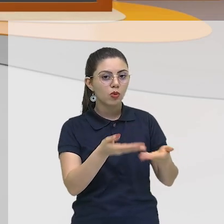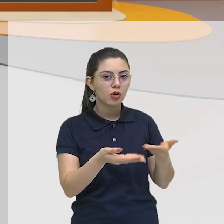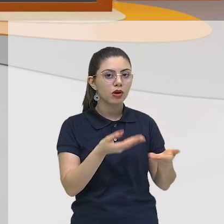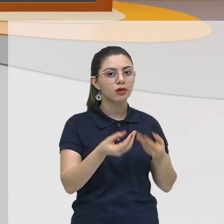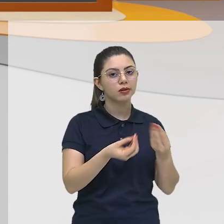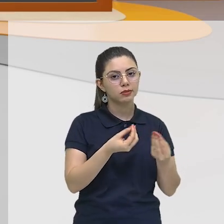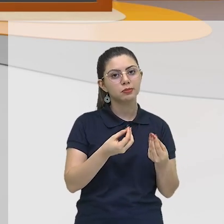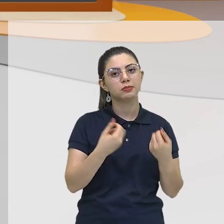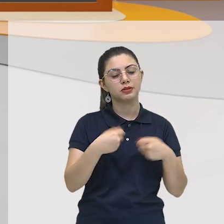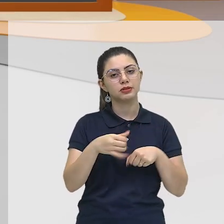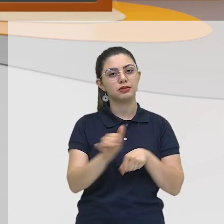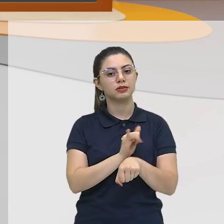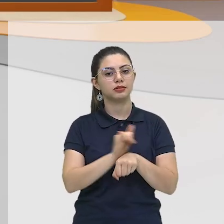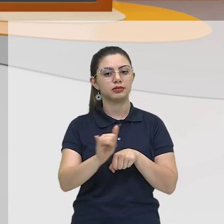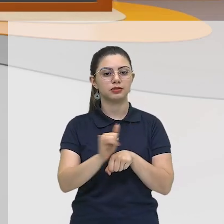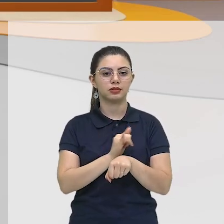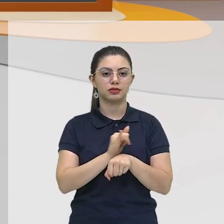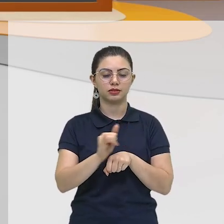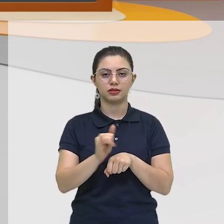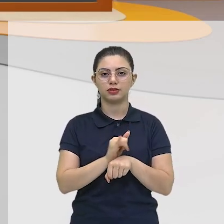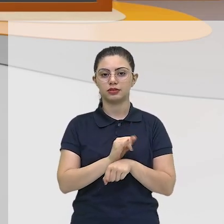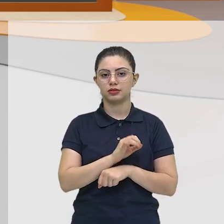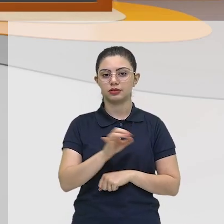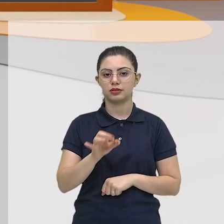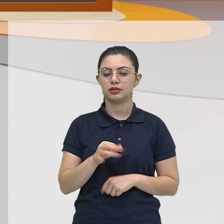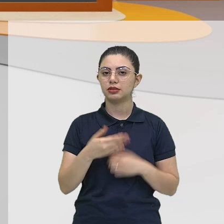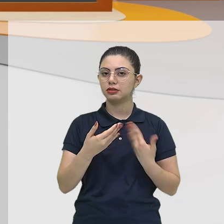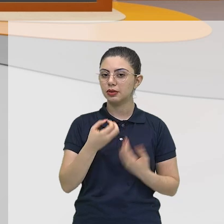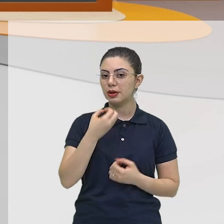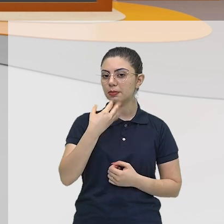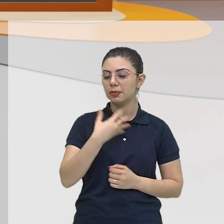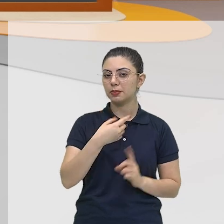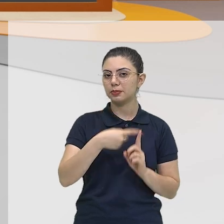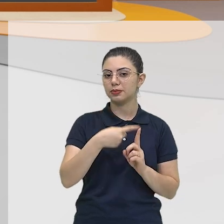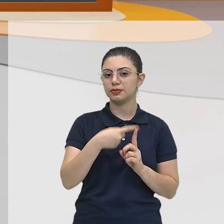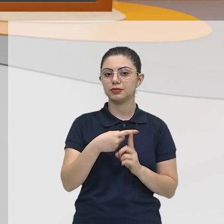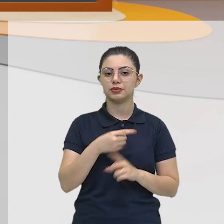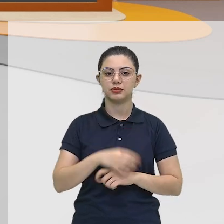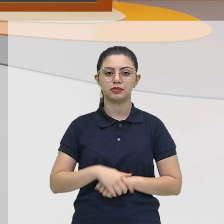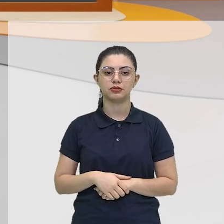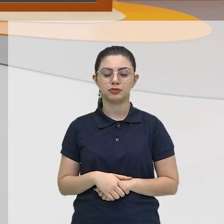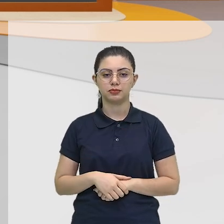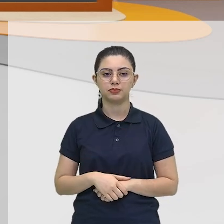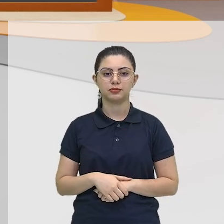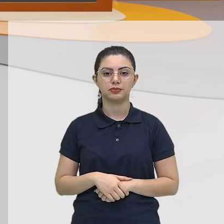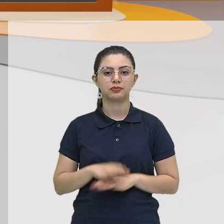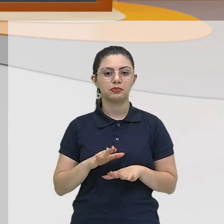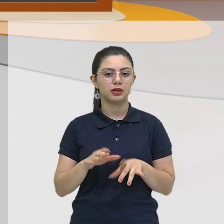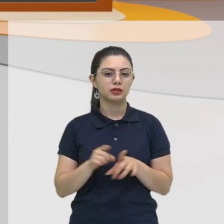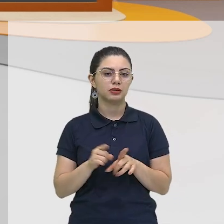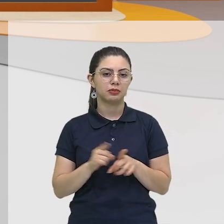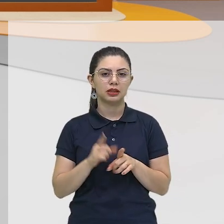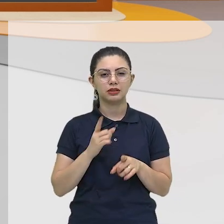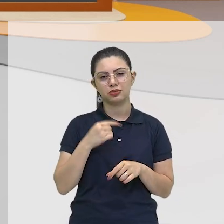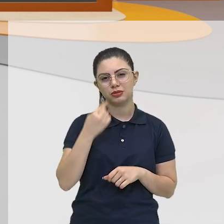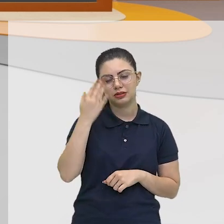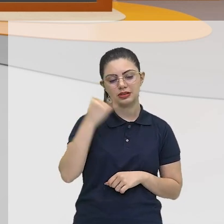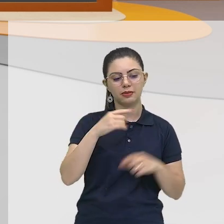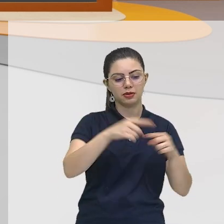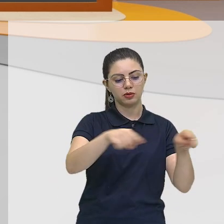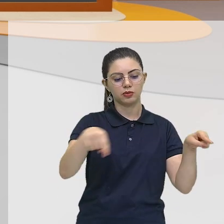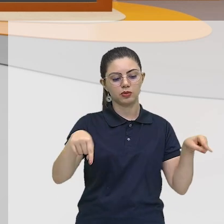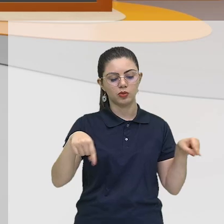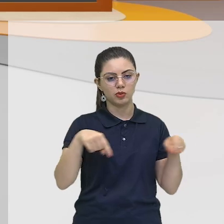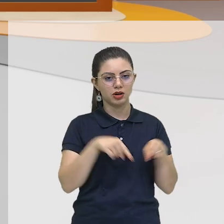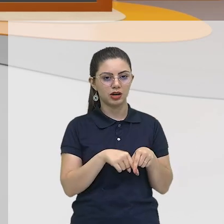através desse cultivo de rotação que acaba sendo bastante utilizado, né? Até mesmo por conta ali da extensão territorial que possa ter,